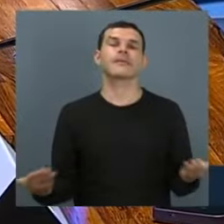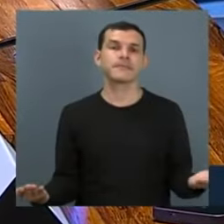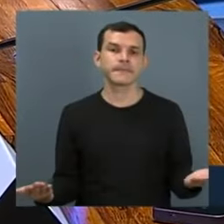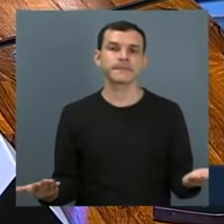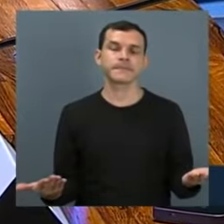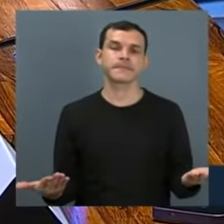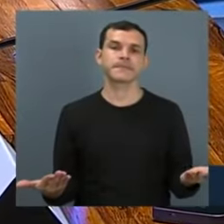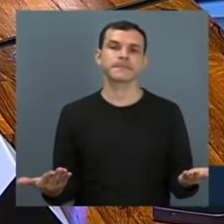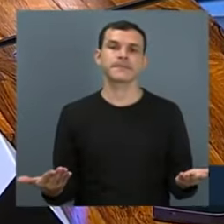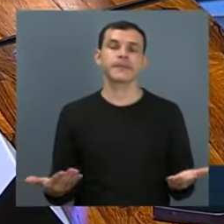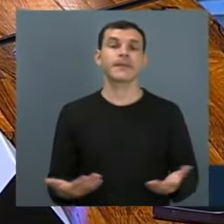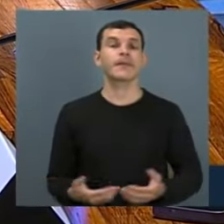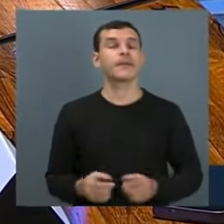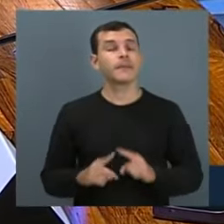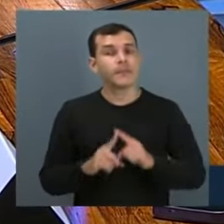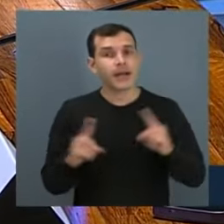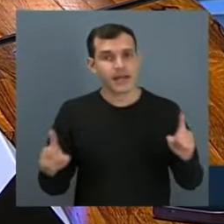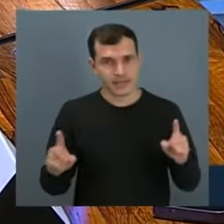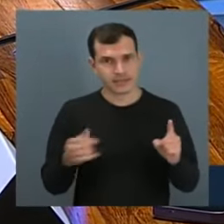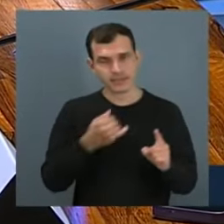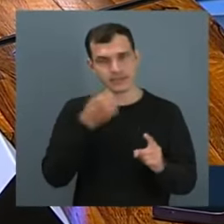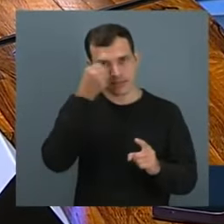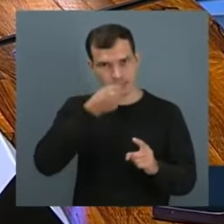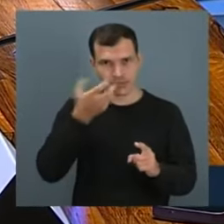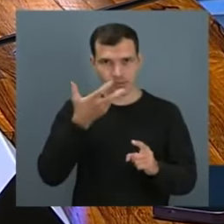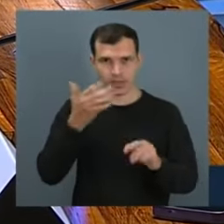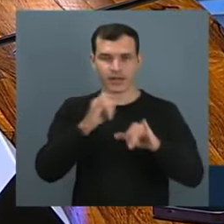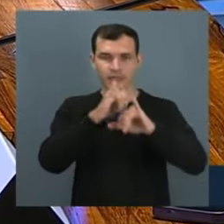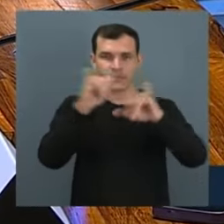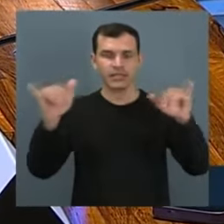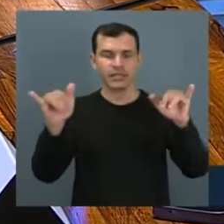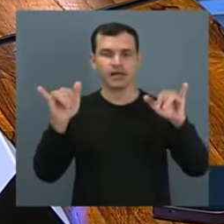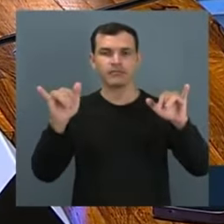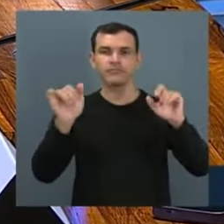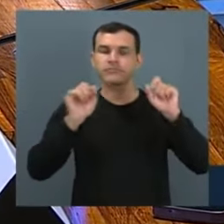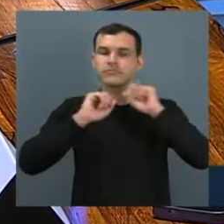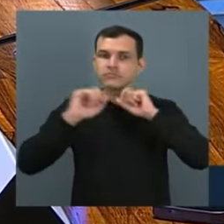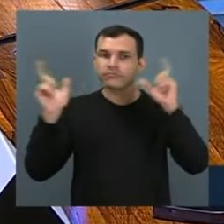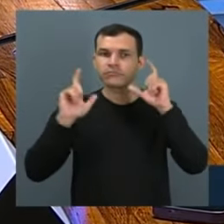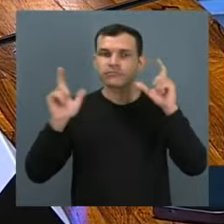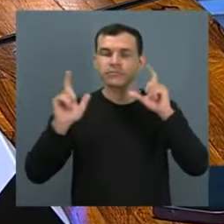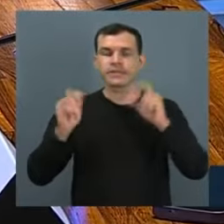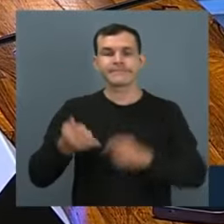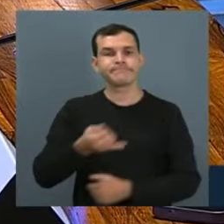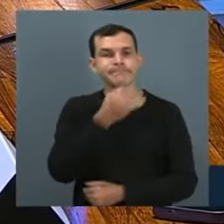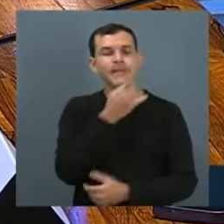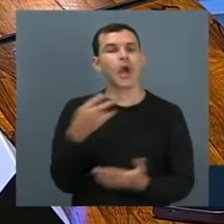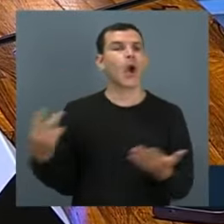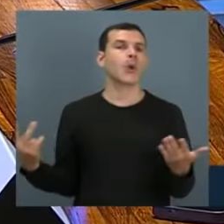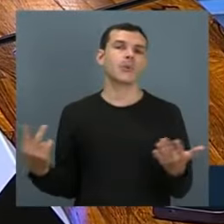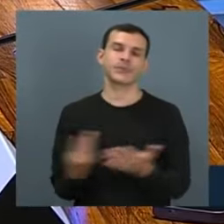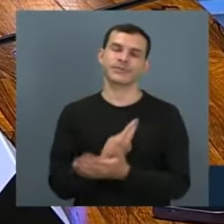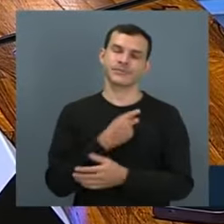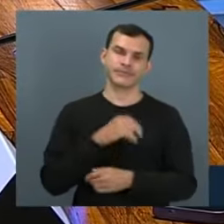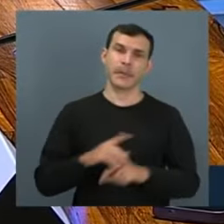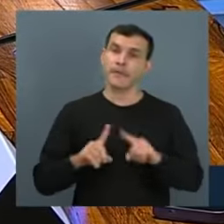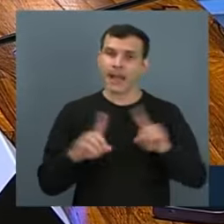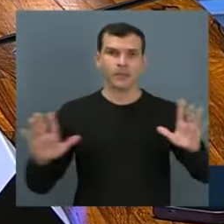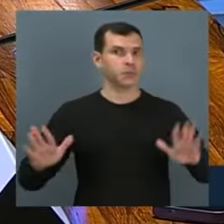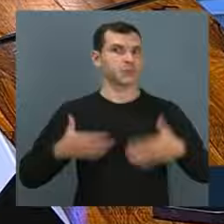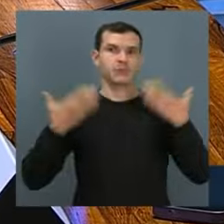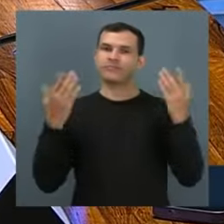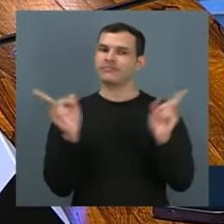a atenção, senador, é lamentável o que aconteceu, mas não foi surpresa. O ministro Barroso,